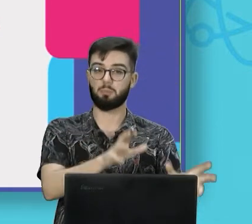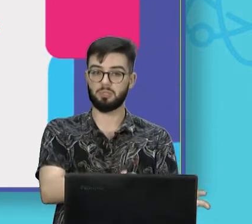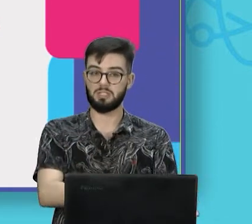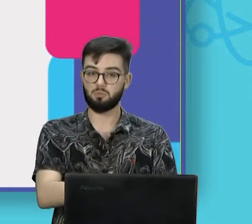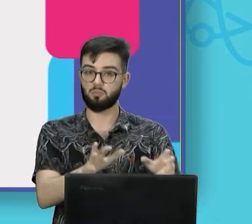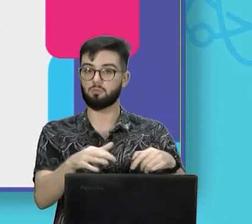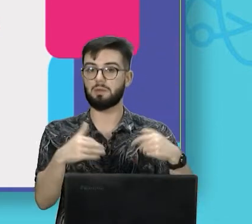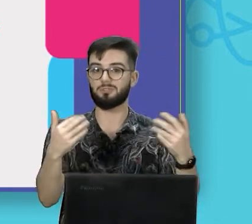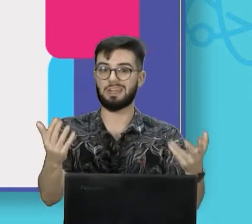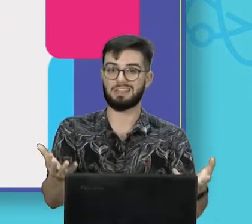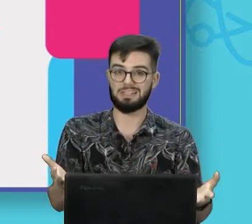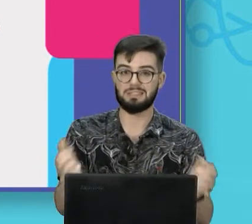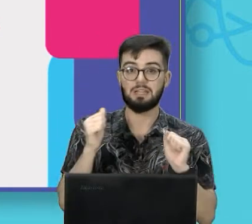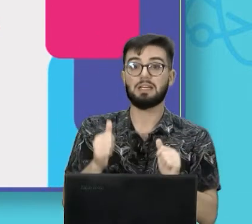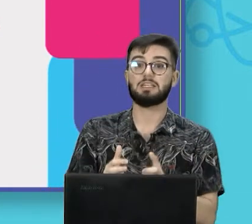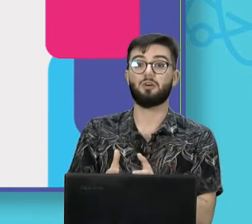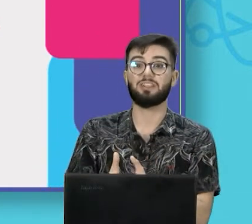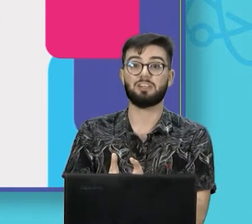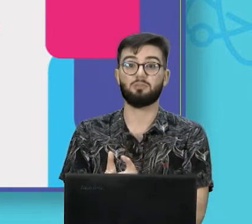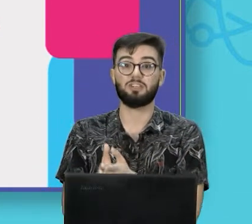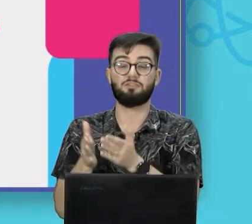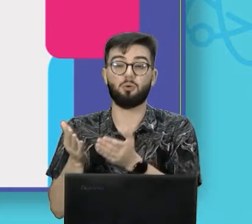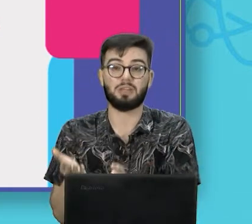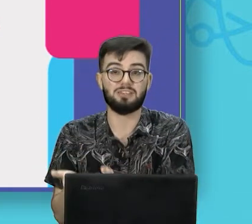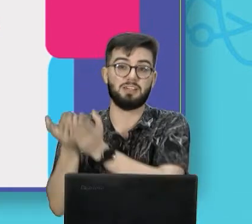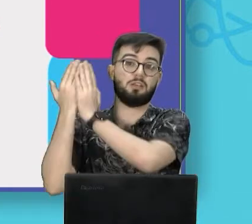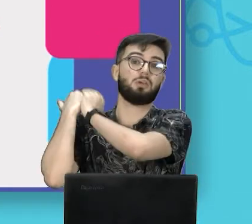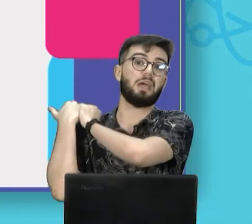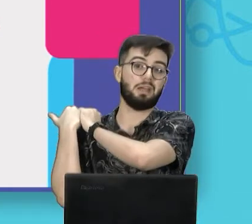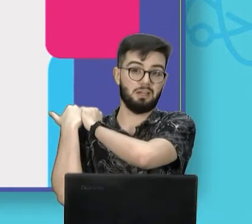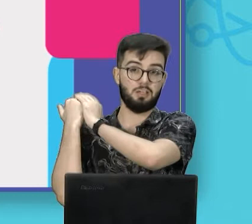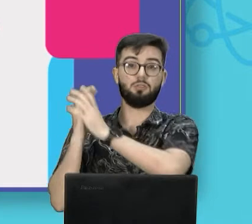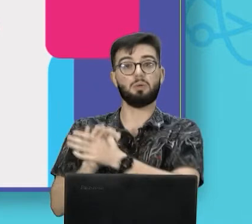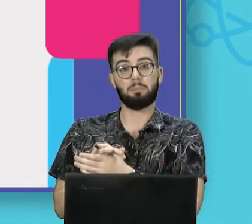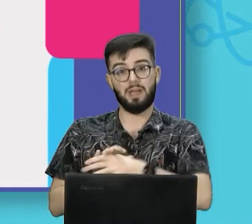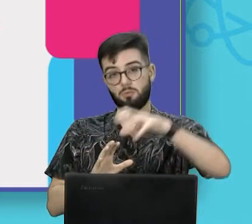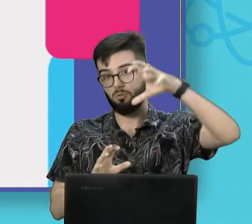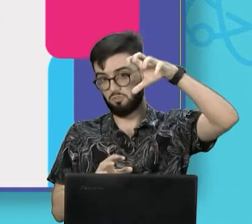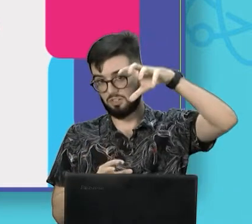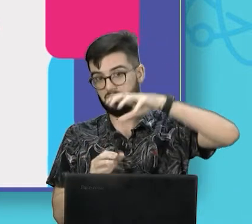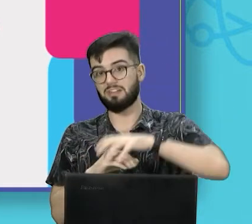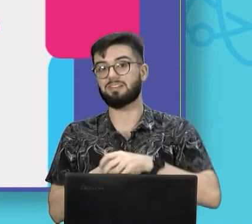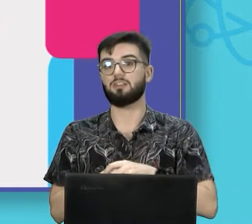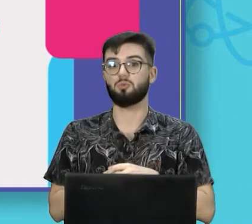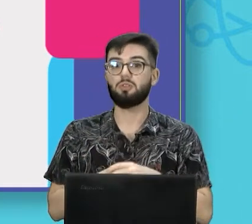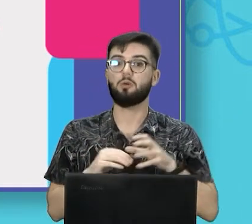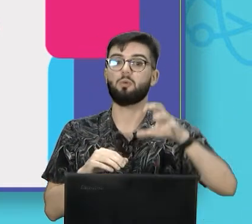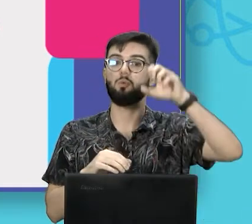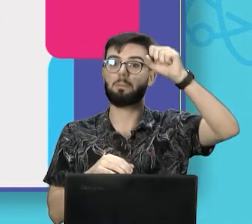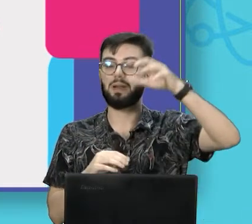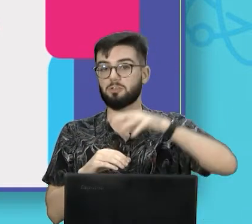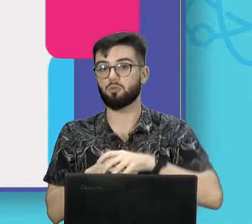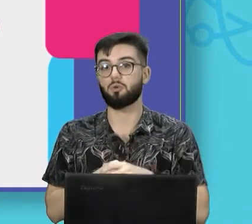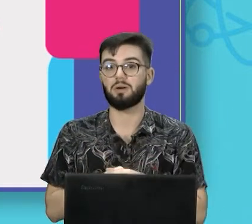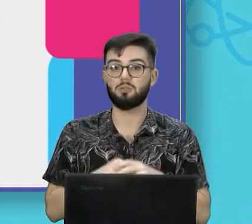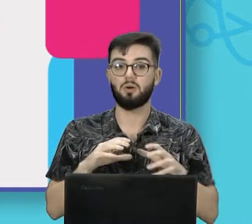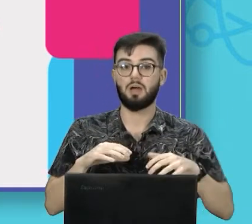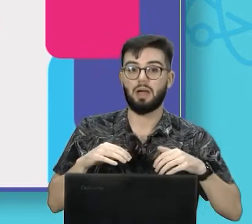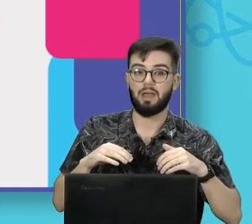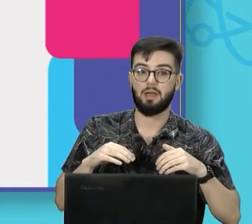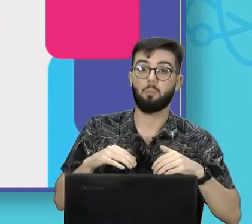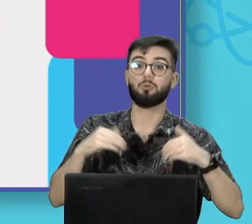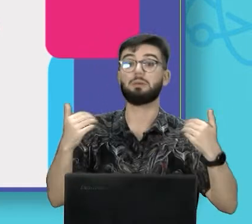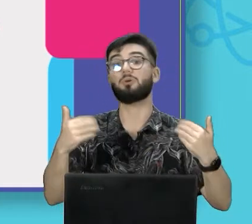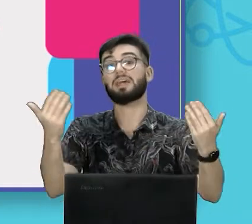Muitos daqueles políticos dos membros da Elite tenham receio de que se voltasse aquilo que era no império centralizador é o Imperador